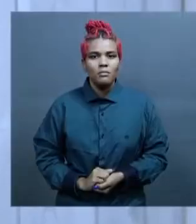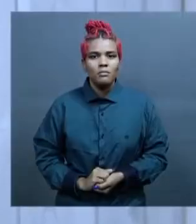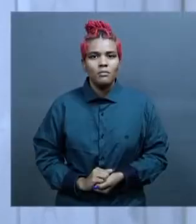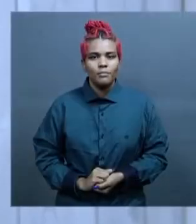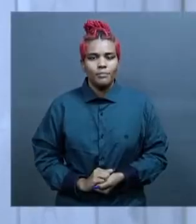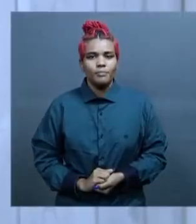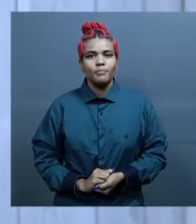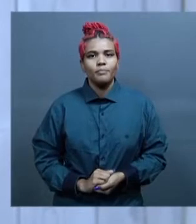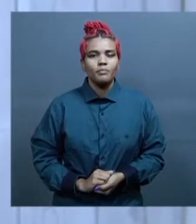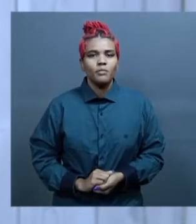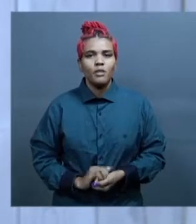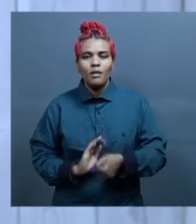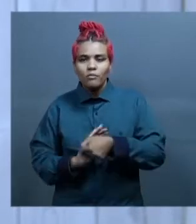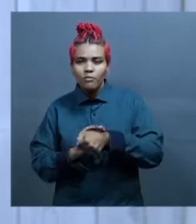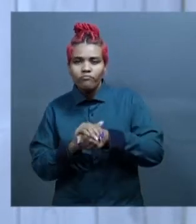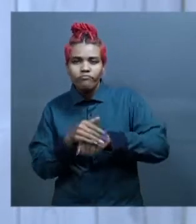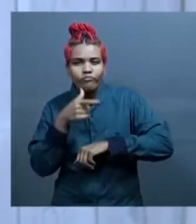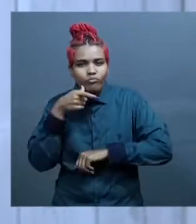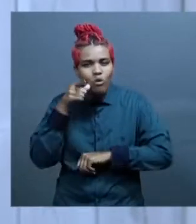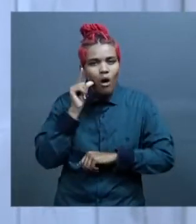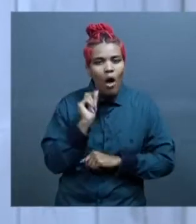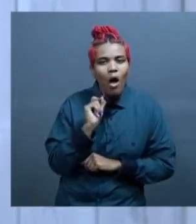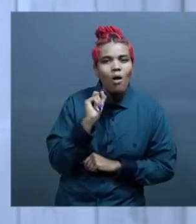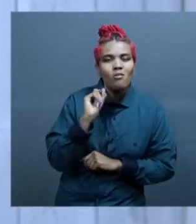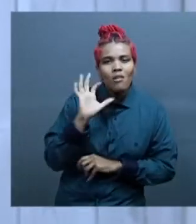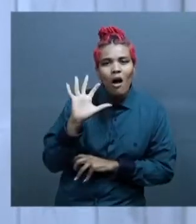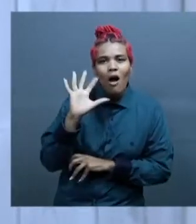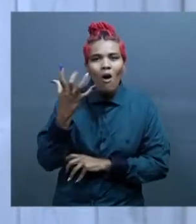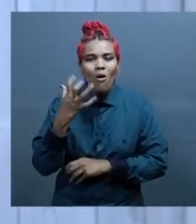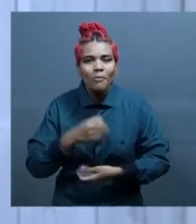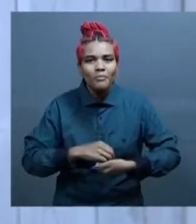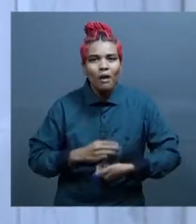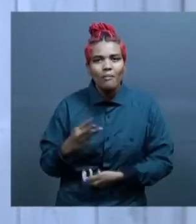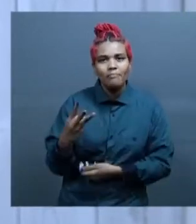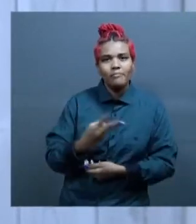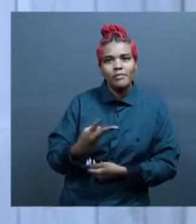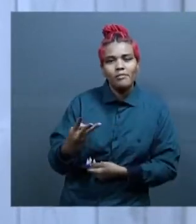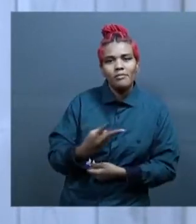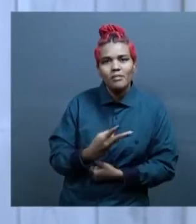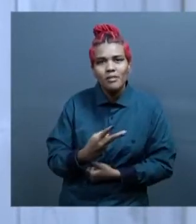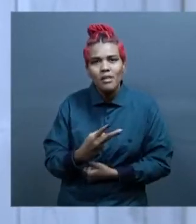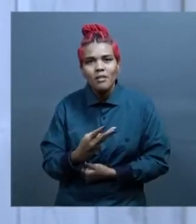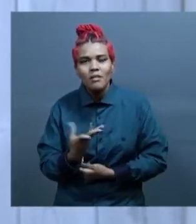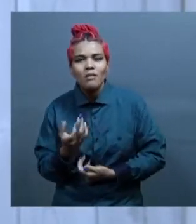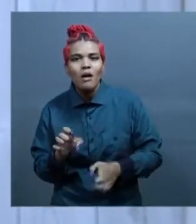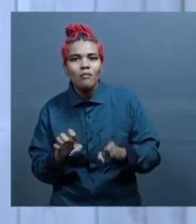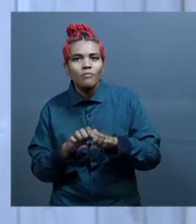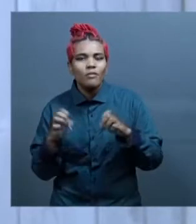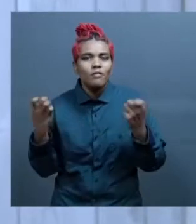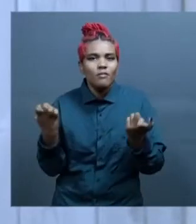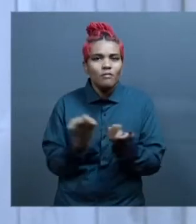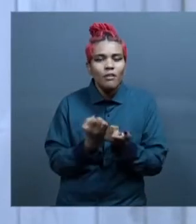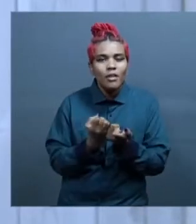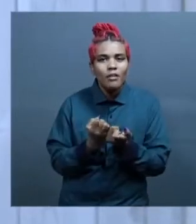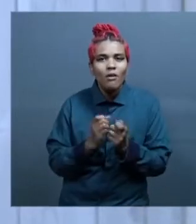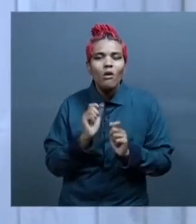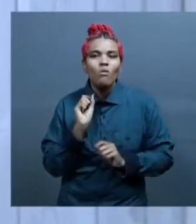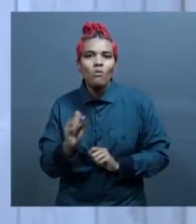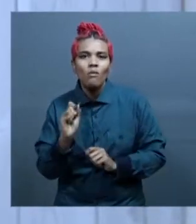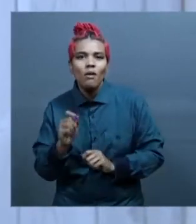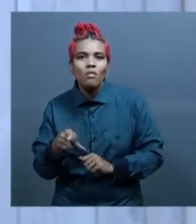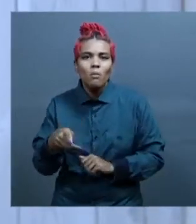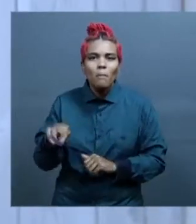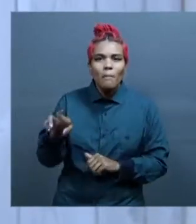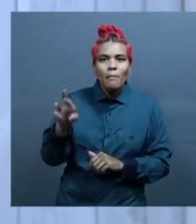na noite de ontem foi realizada a terceira edição do prêmio triângulo de jornalismo evento que busca